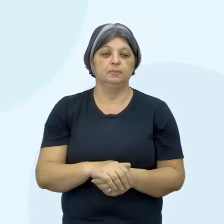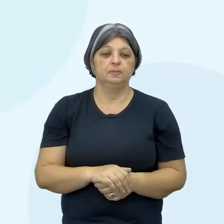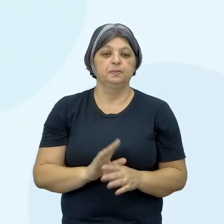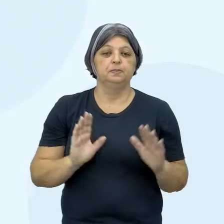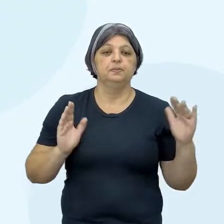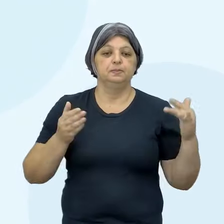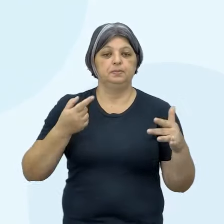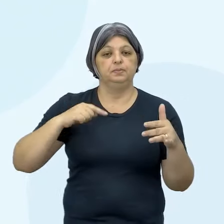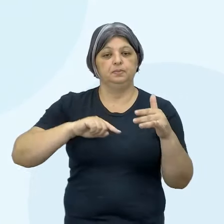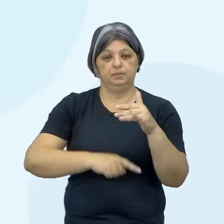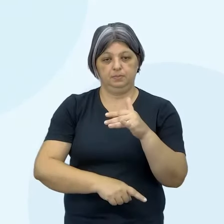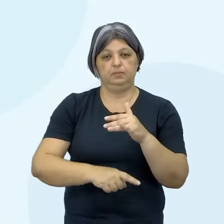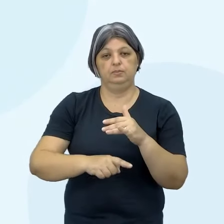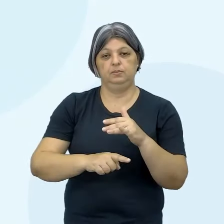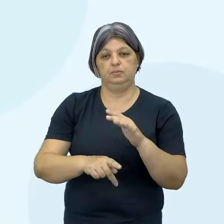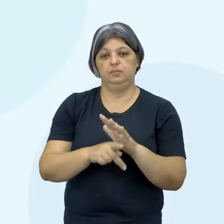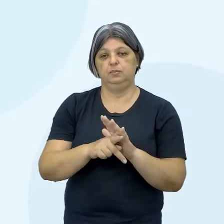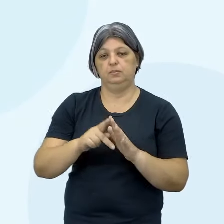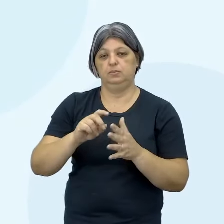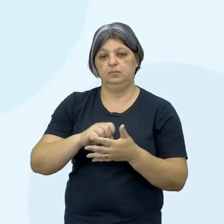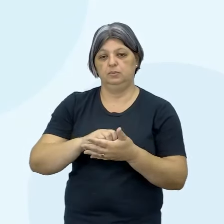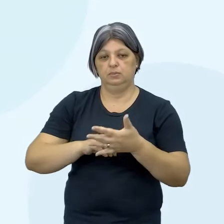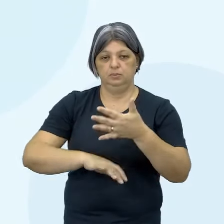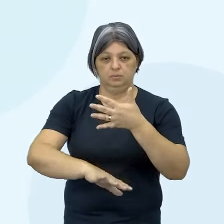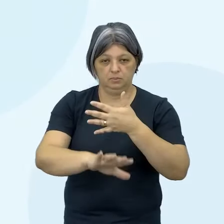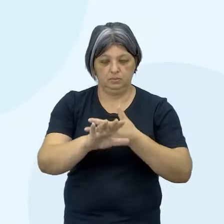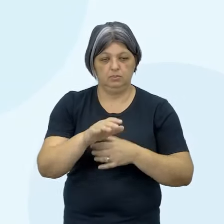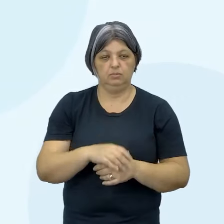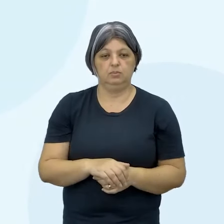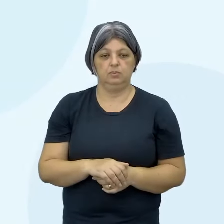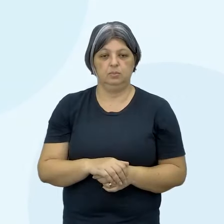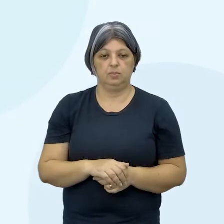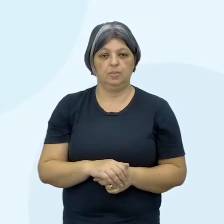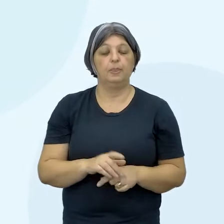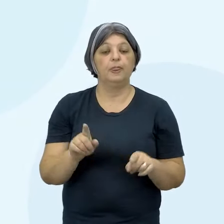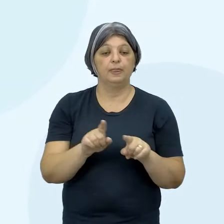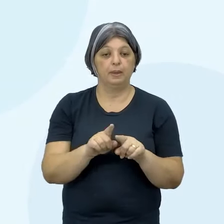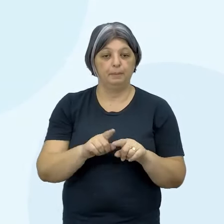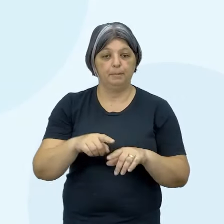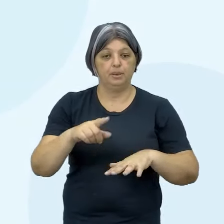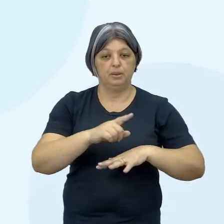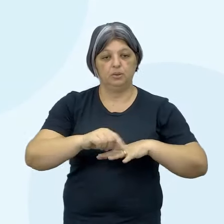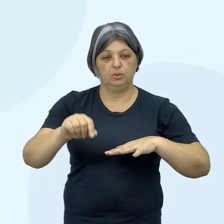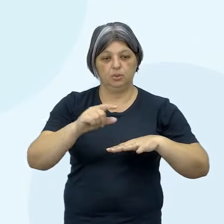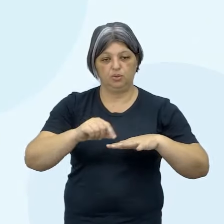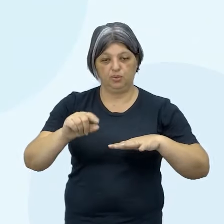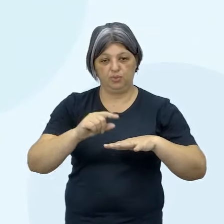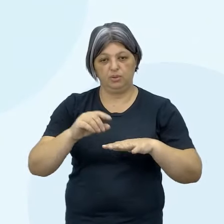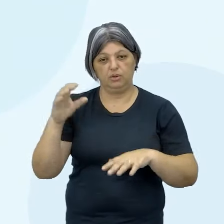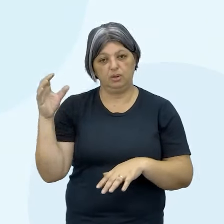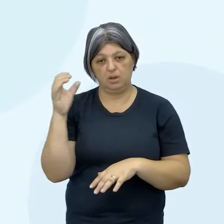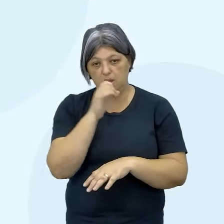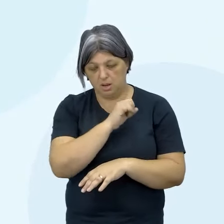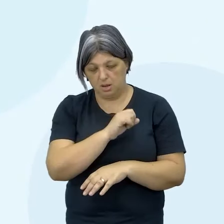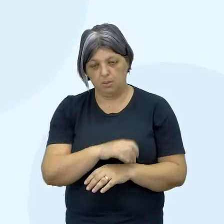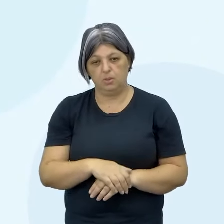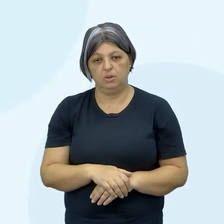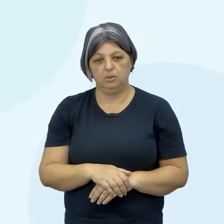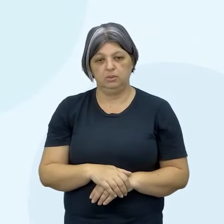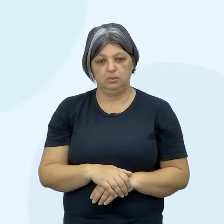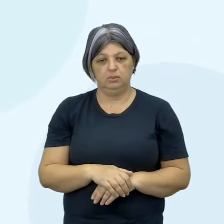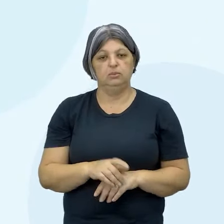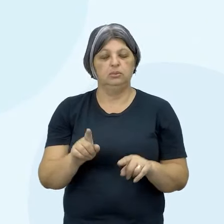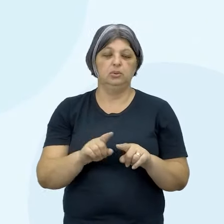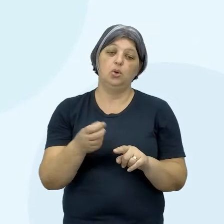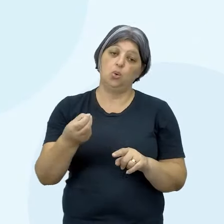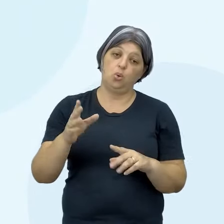dos aprofundamentos curriculares, né? Também fala um pouquinho do Novotec Expresso, para quem tiver curiosidade ou tiver alguma